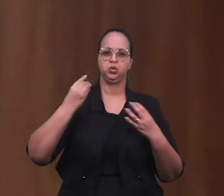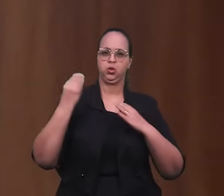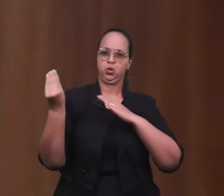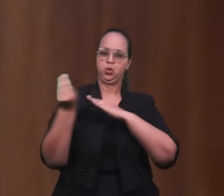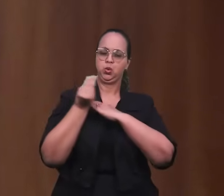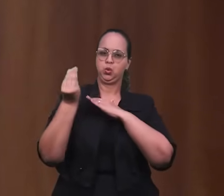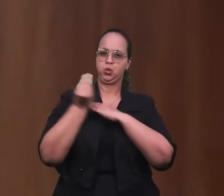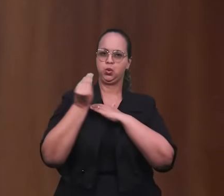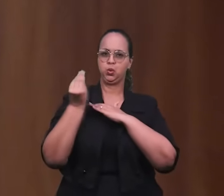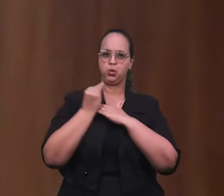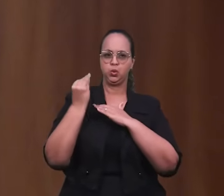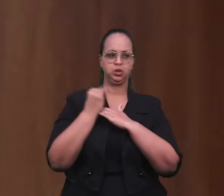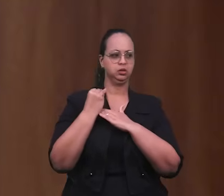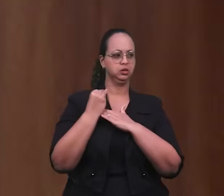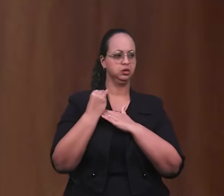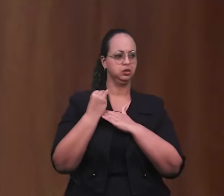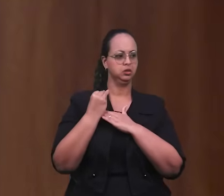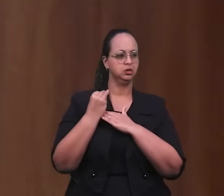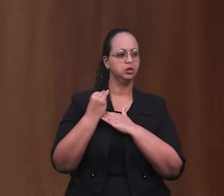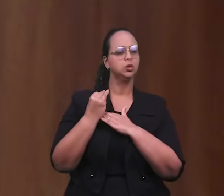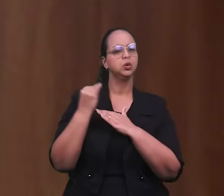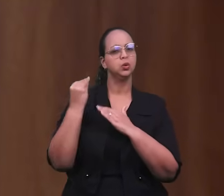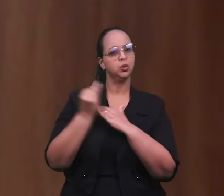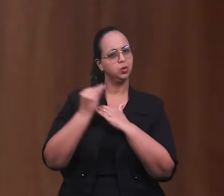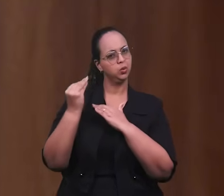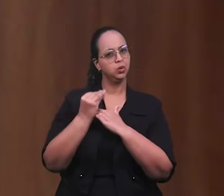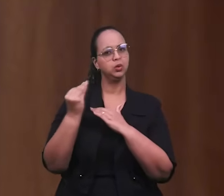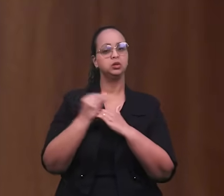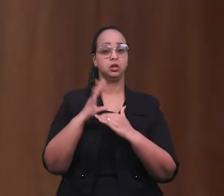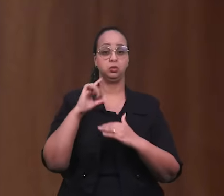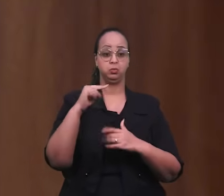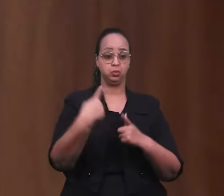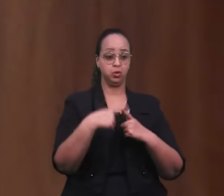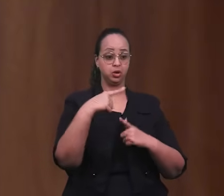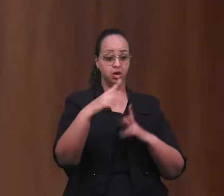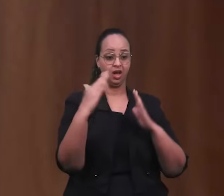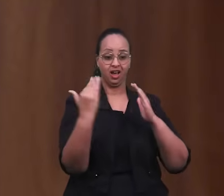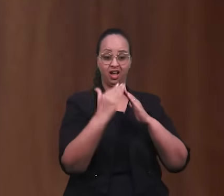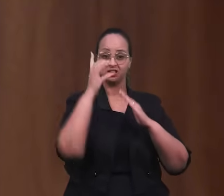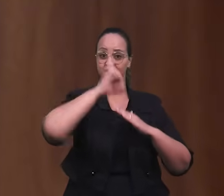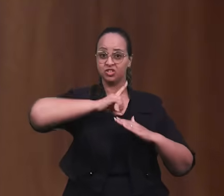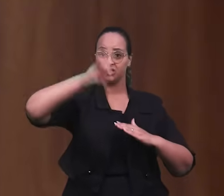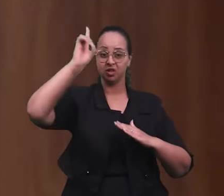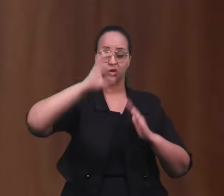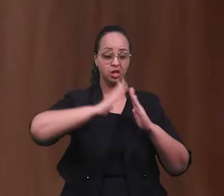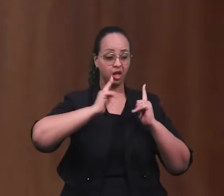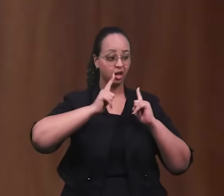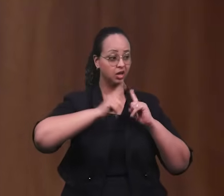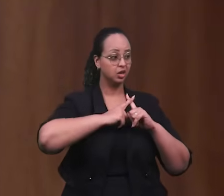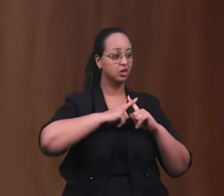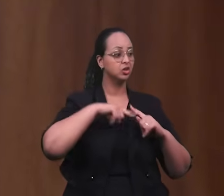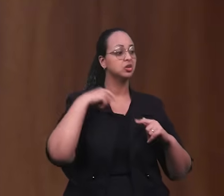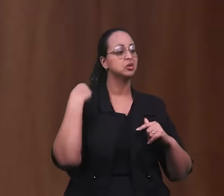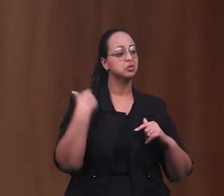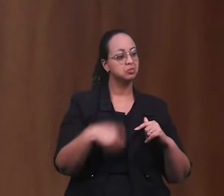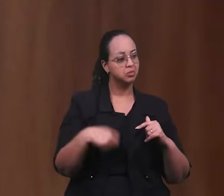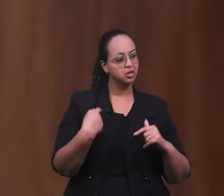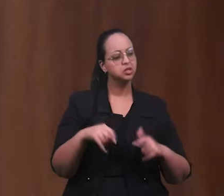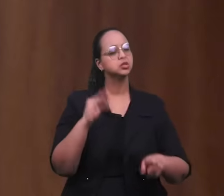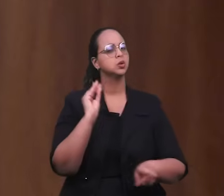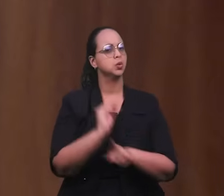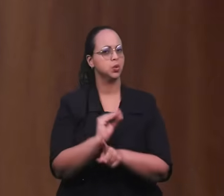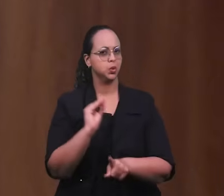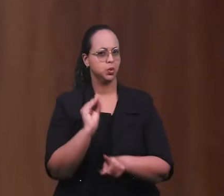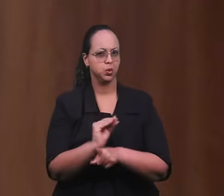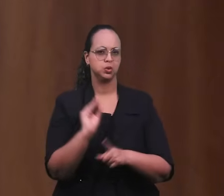zelar por aquilo que o Senhor nos entregou, que é a sua casa. Então, a casa do Senhor, nós temos que